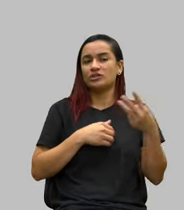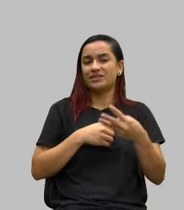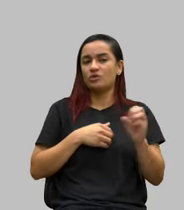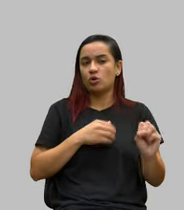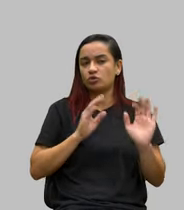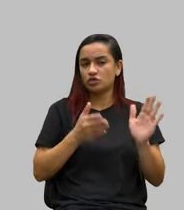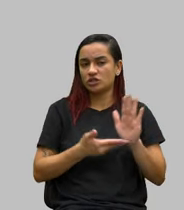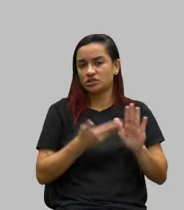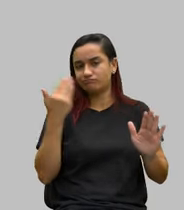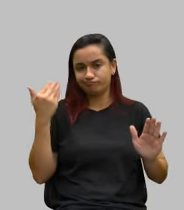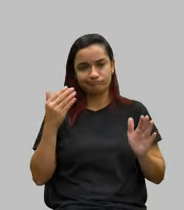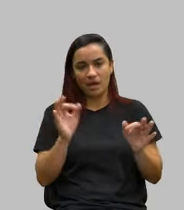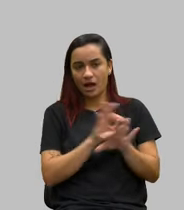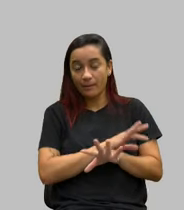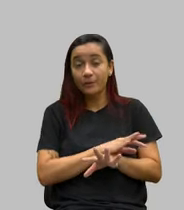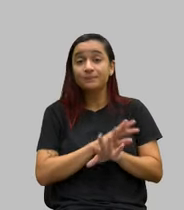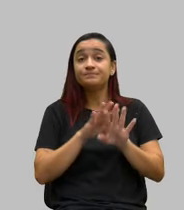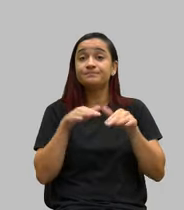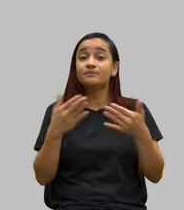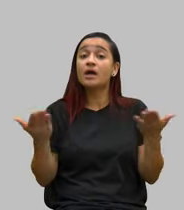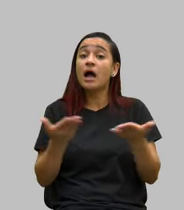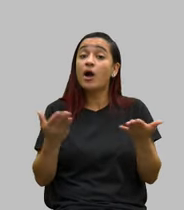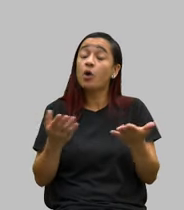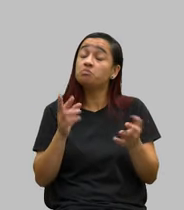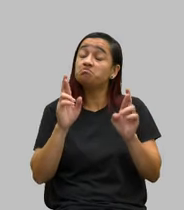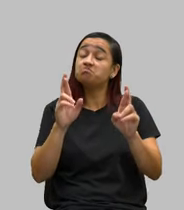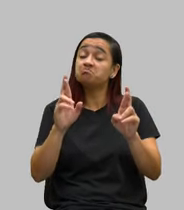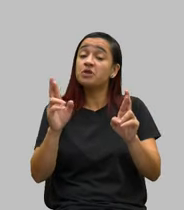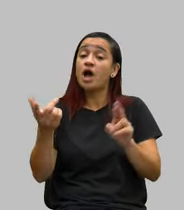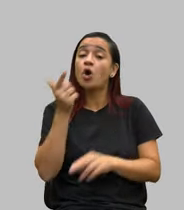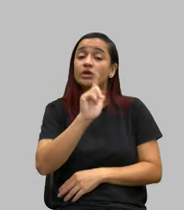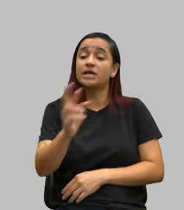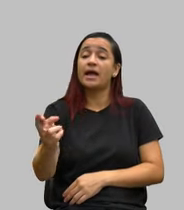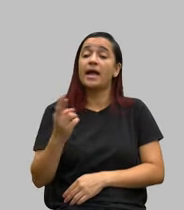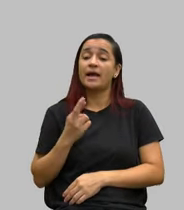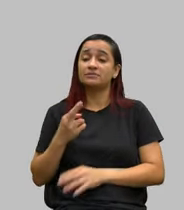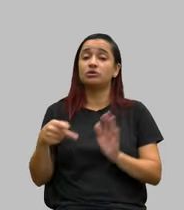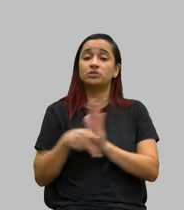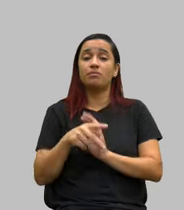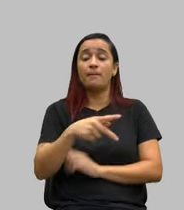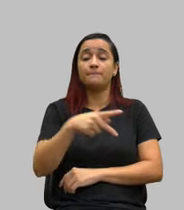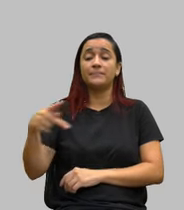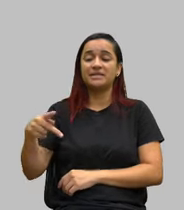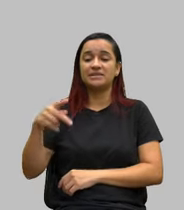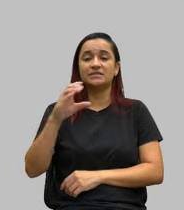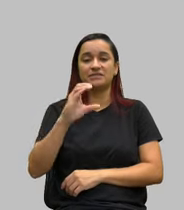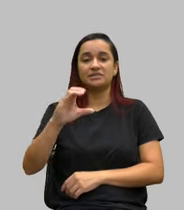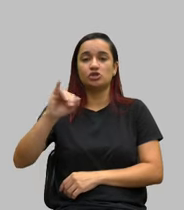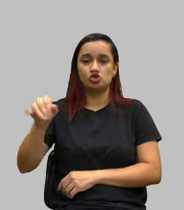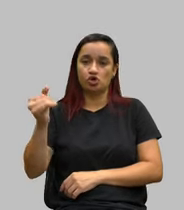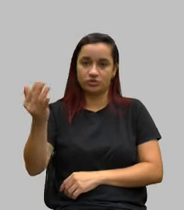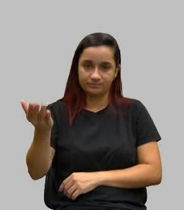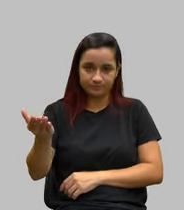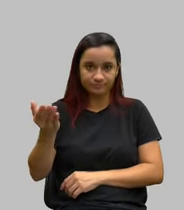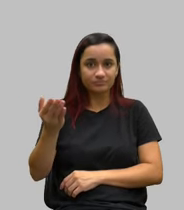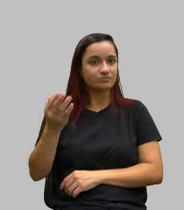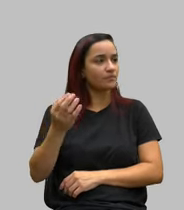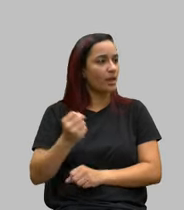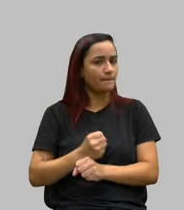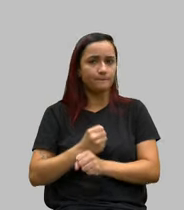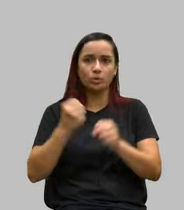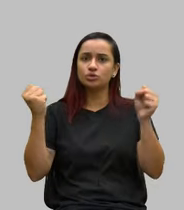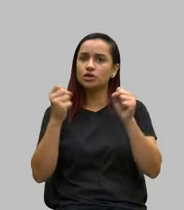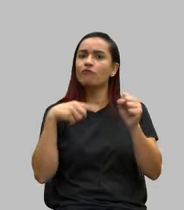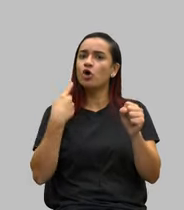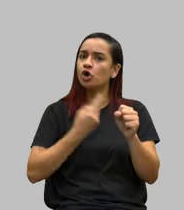de lá e nós teremos já uma resposta do próprio presidente da ccj não é possível que nós o